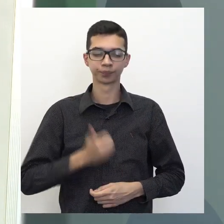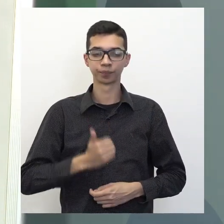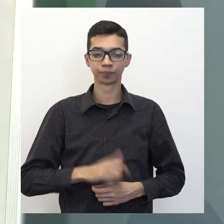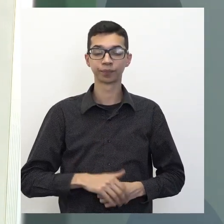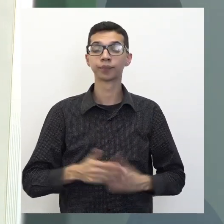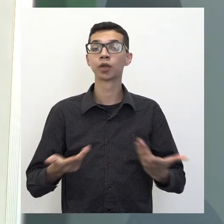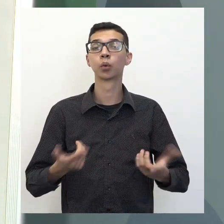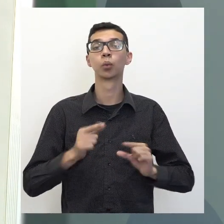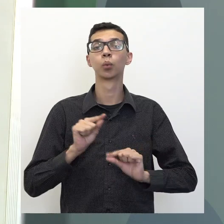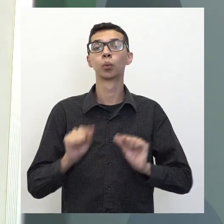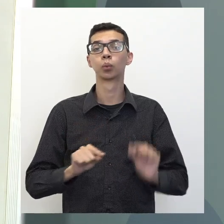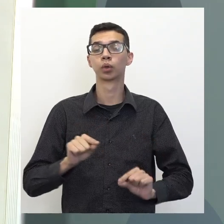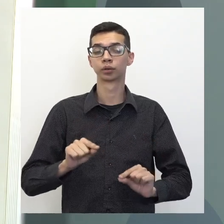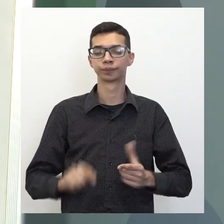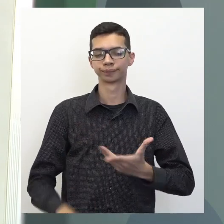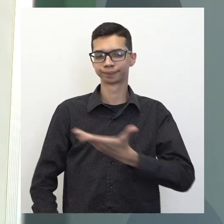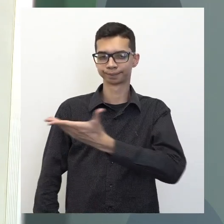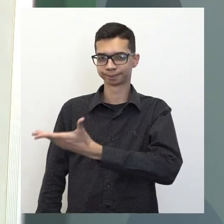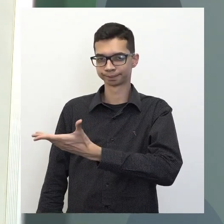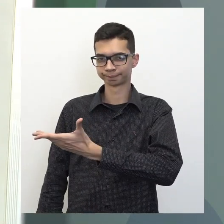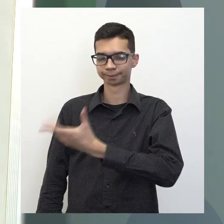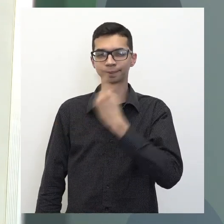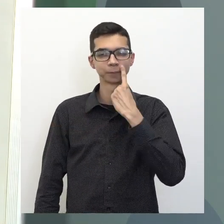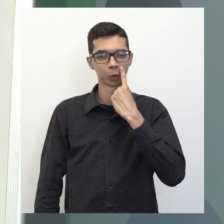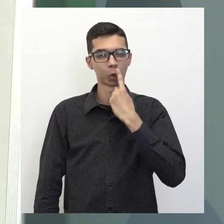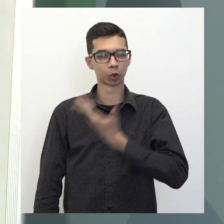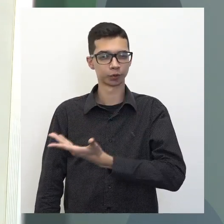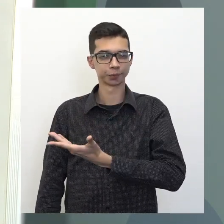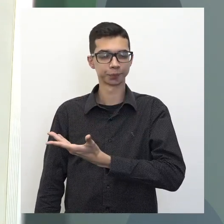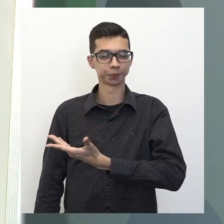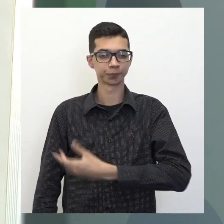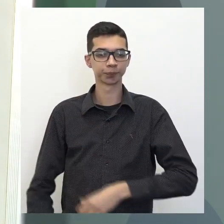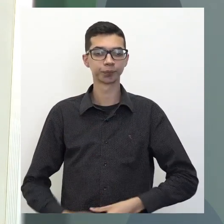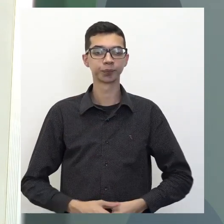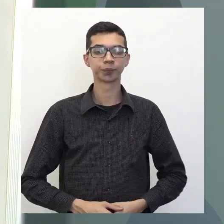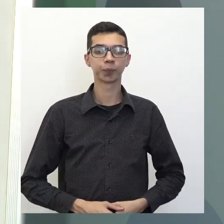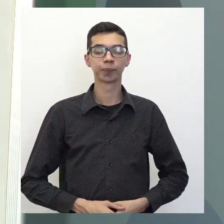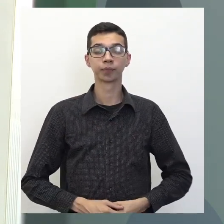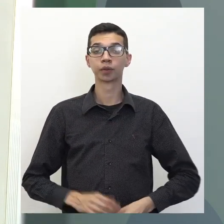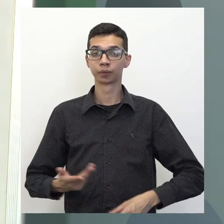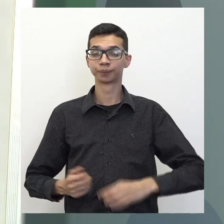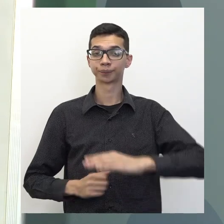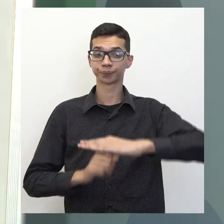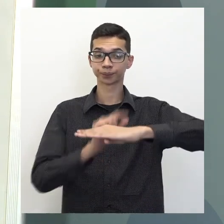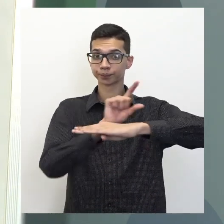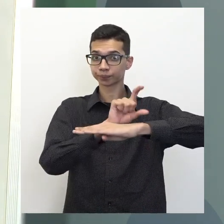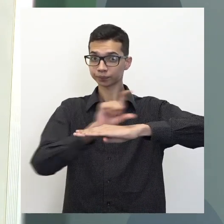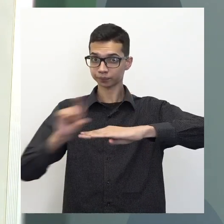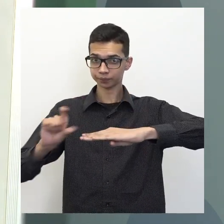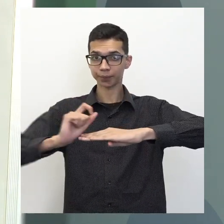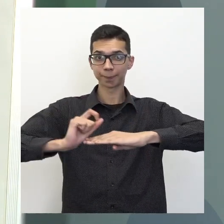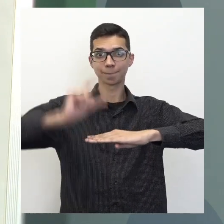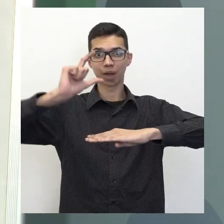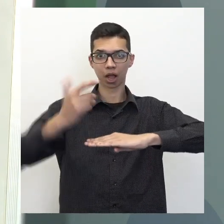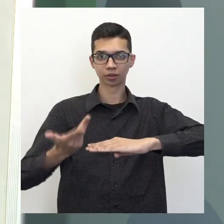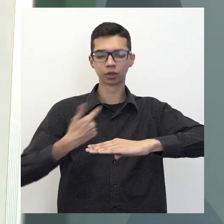acontece aqui? Para eu ter uma maior quantidade de produto, eu tenho que ter uma quantidade pequena de